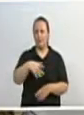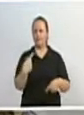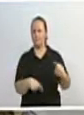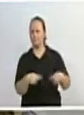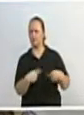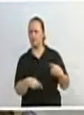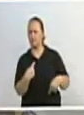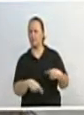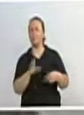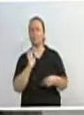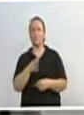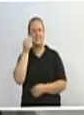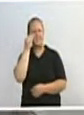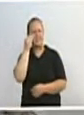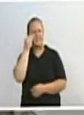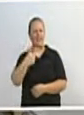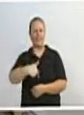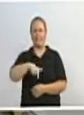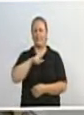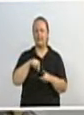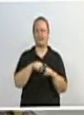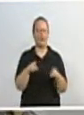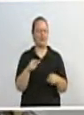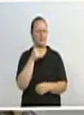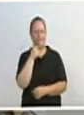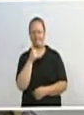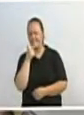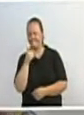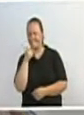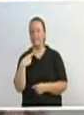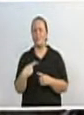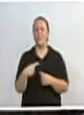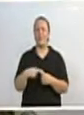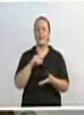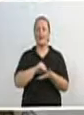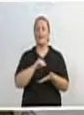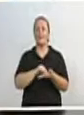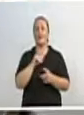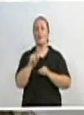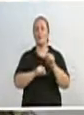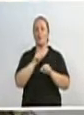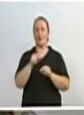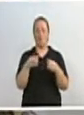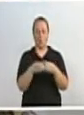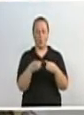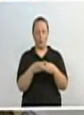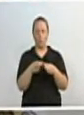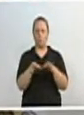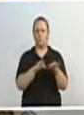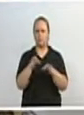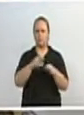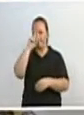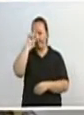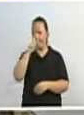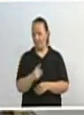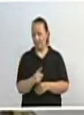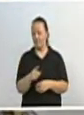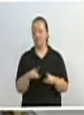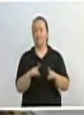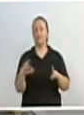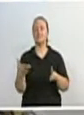tentado estabelecer, mas que algumas vezes não deu certo, por falta de um órgão que comandasse esse fórum, agora a